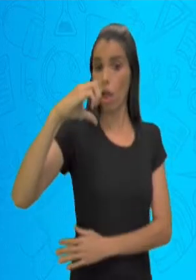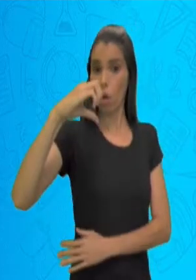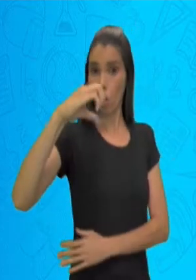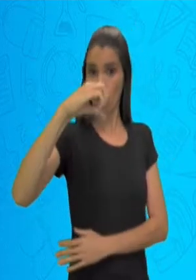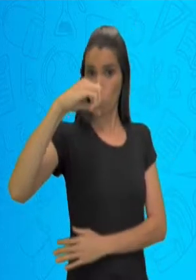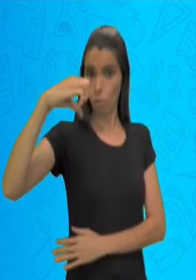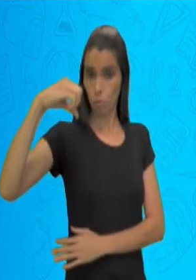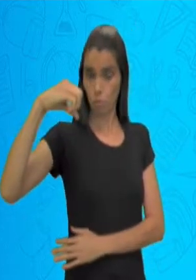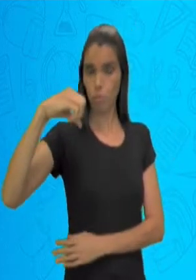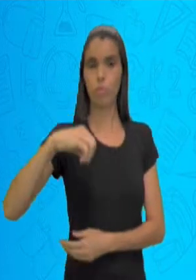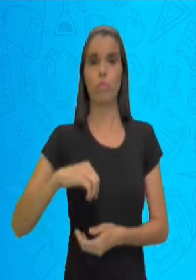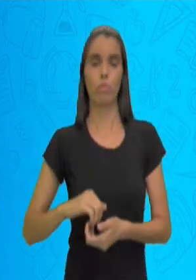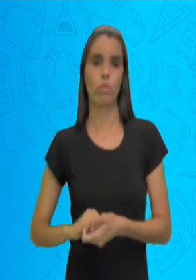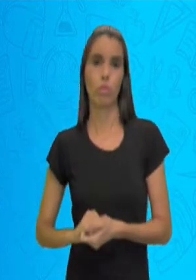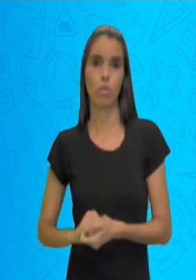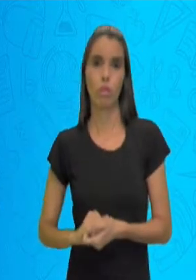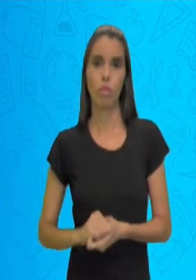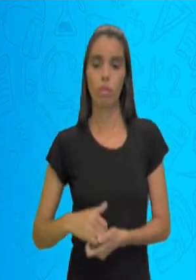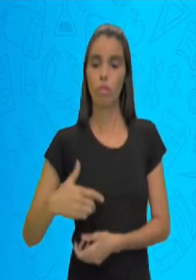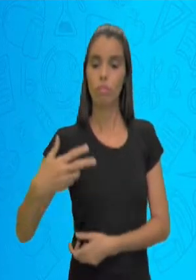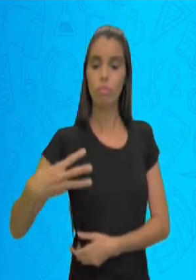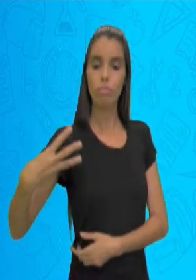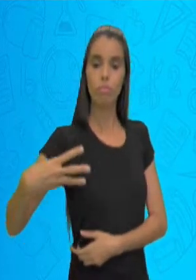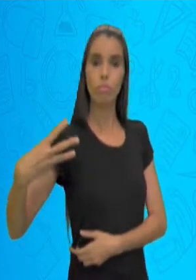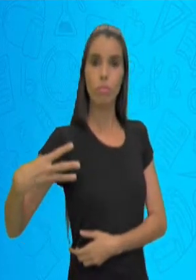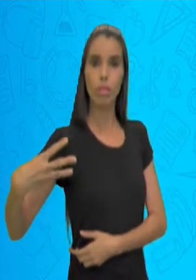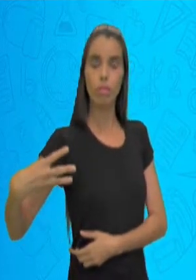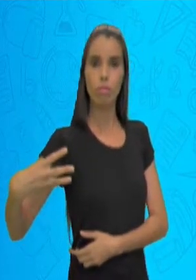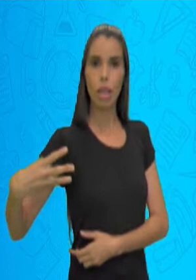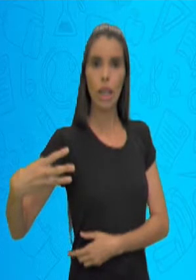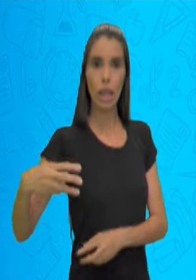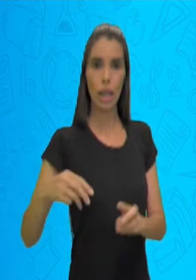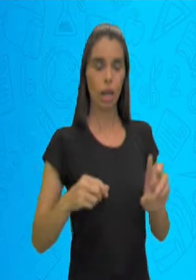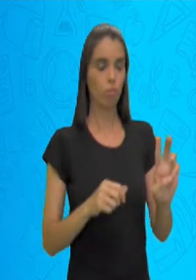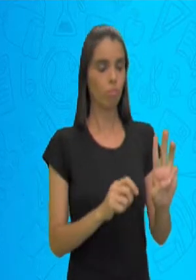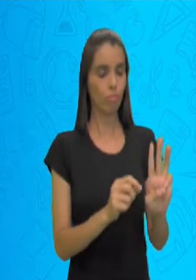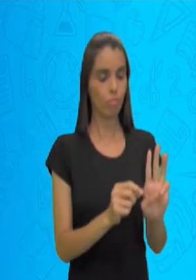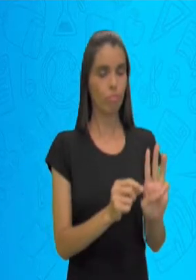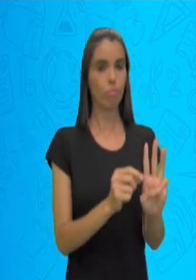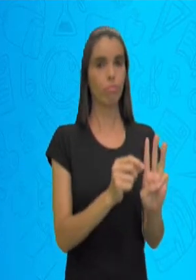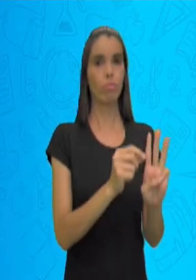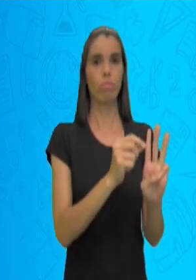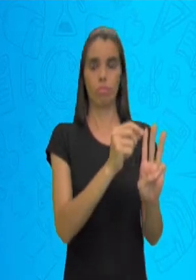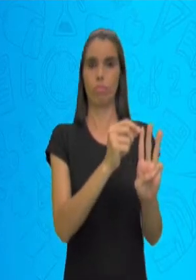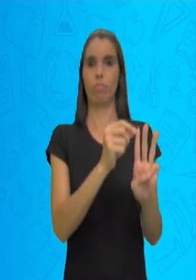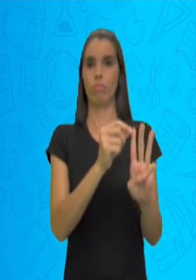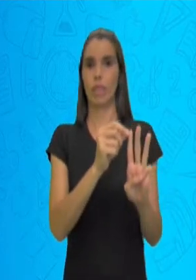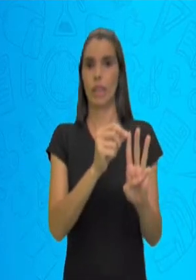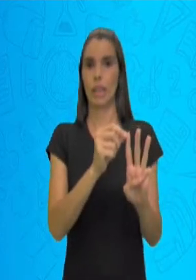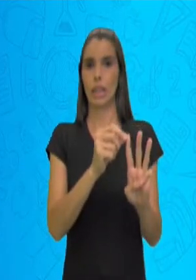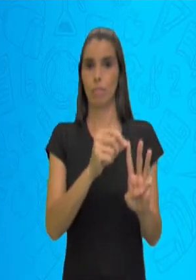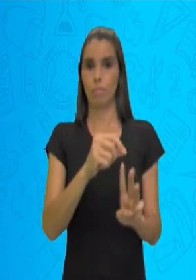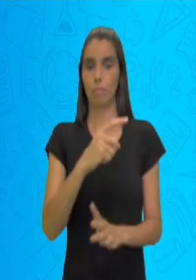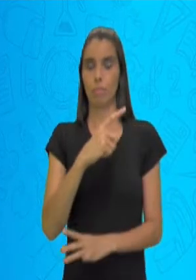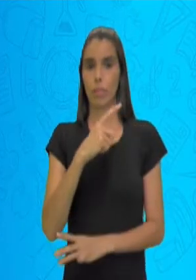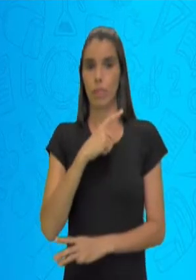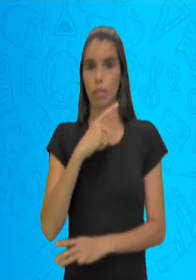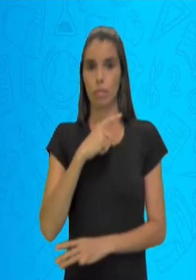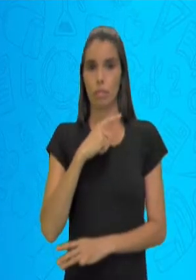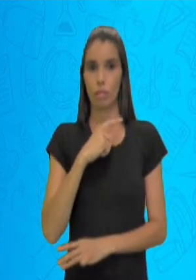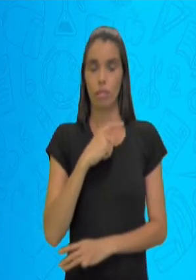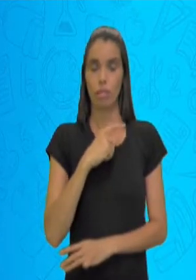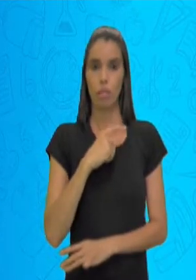a terceira ordem é a ordem da centena, que é o número composto por